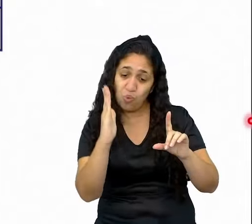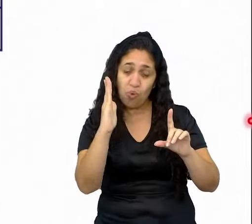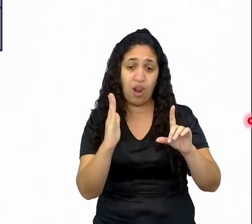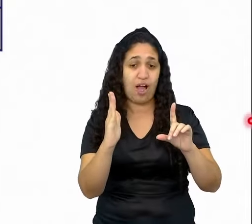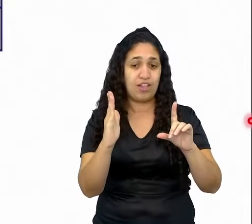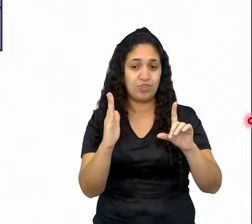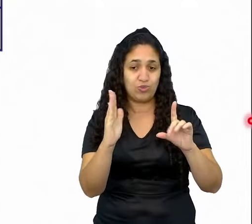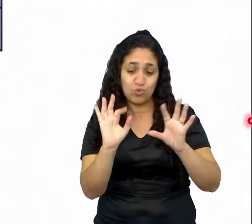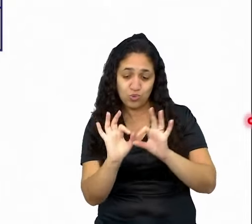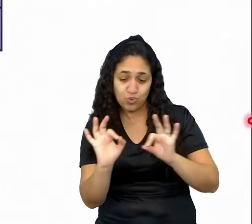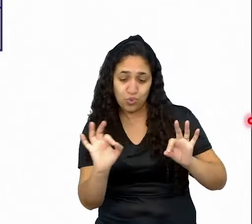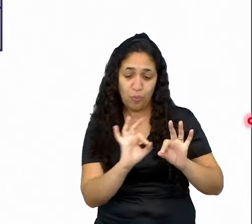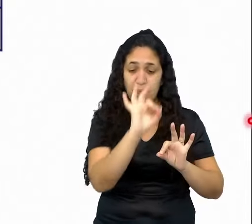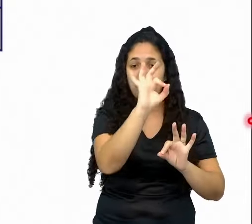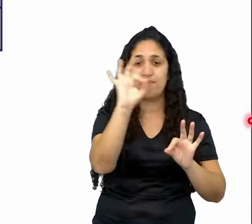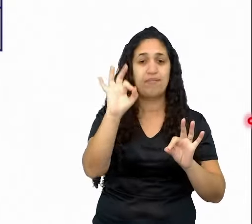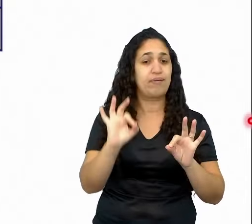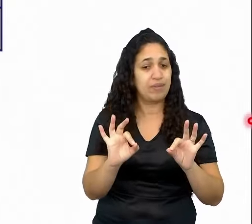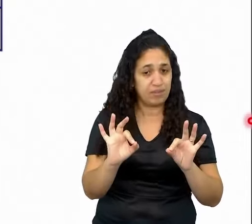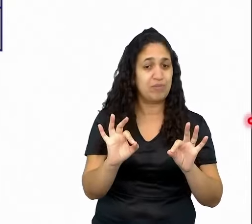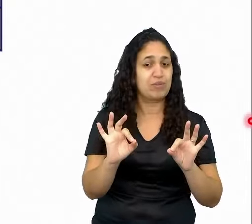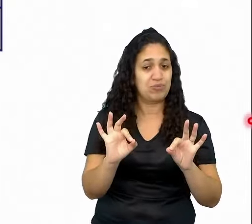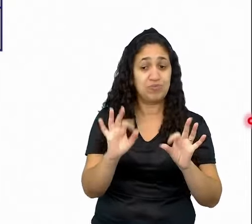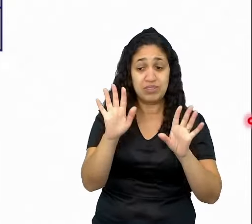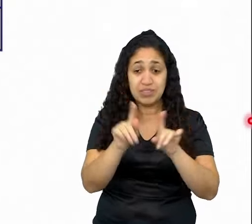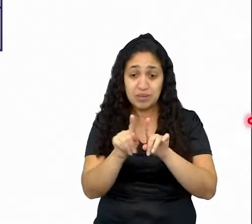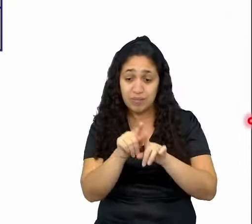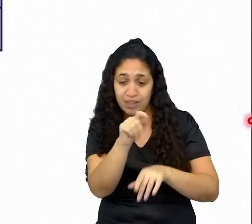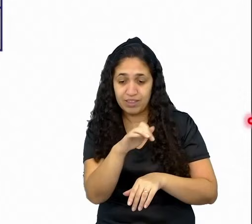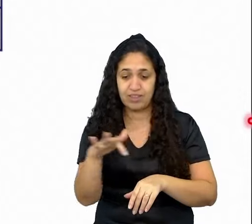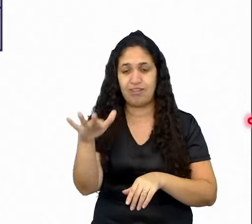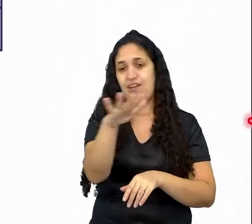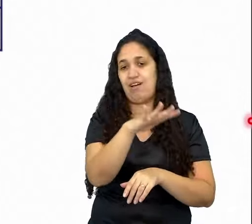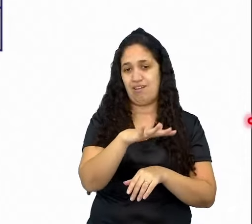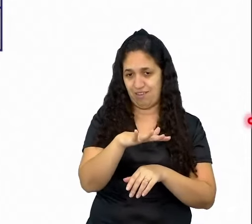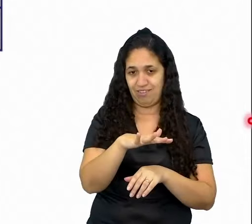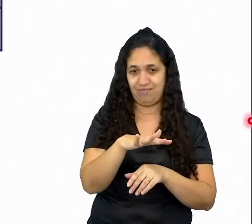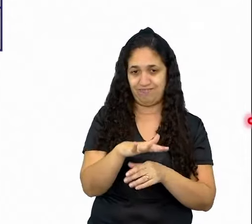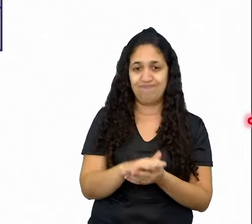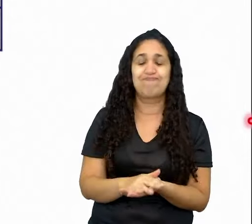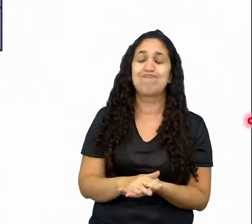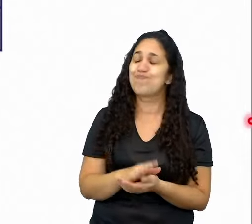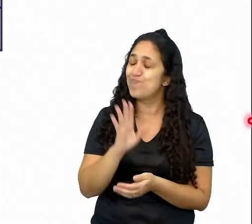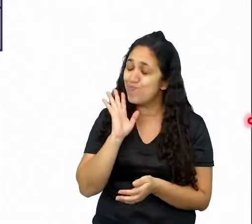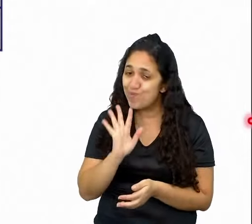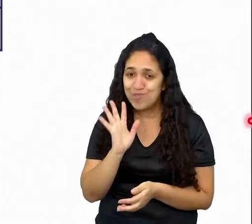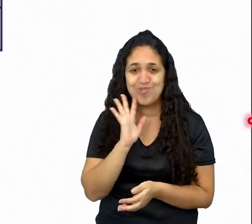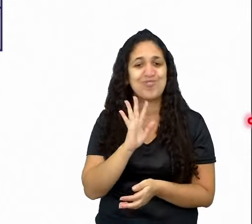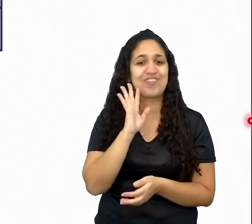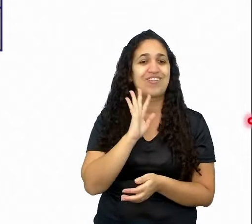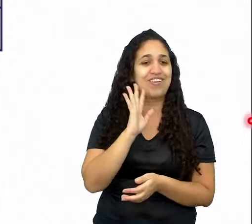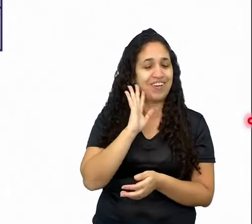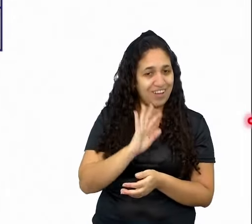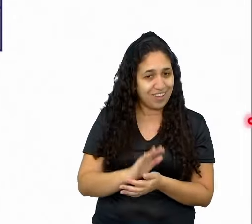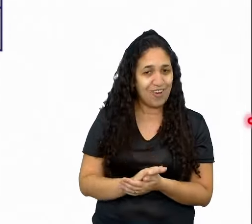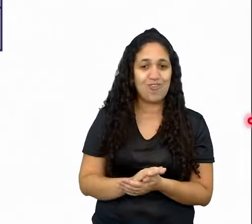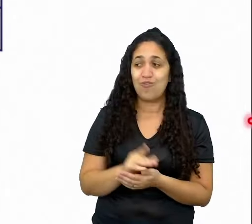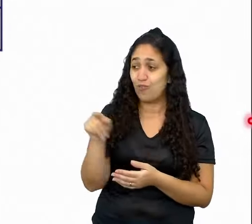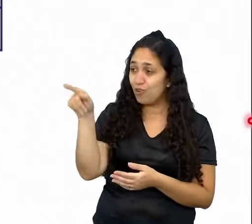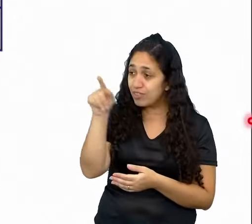tanto com o perímetro quanto para a área. Então, é bem bacana mesmo, né,